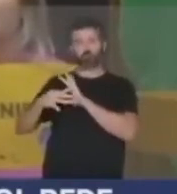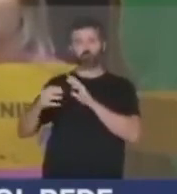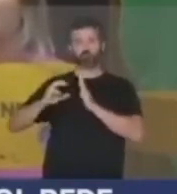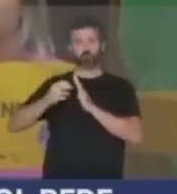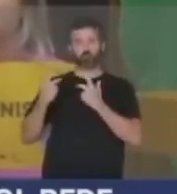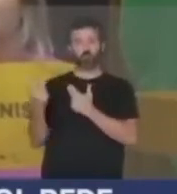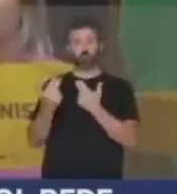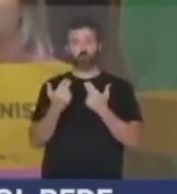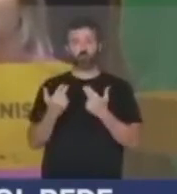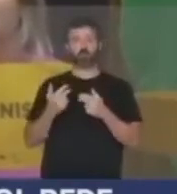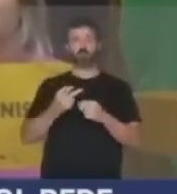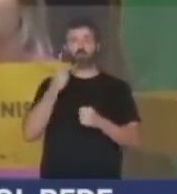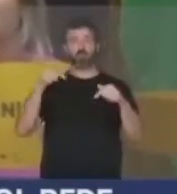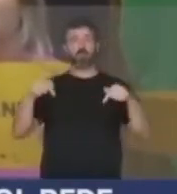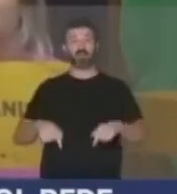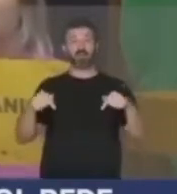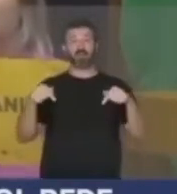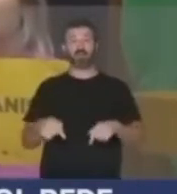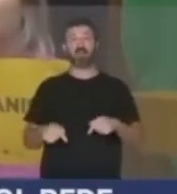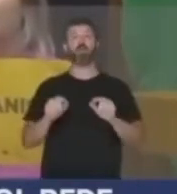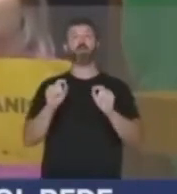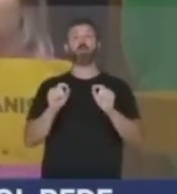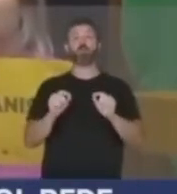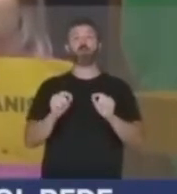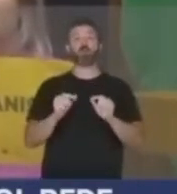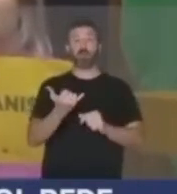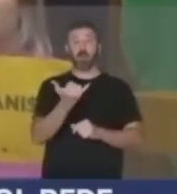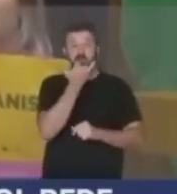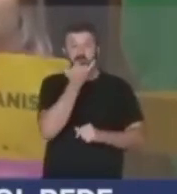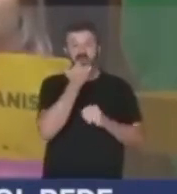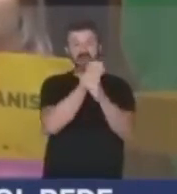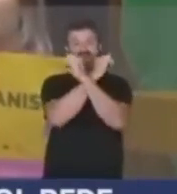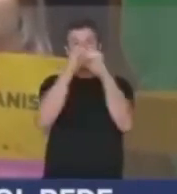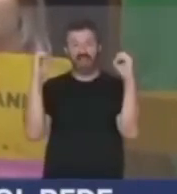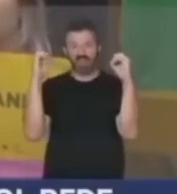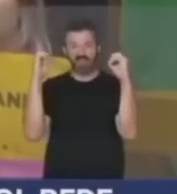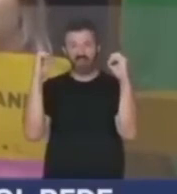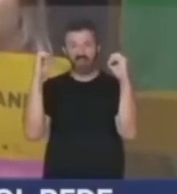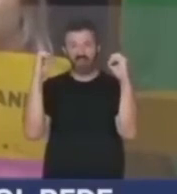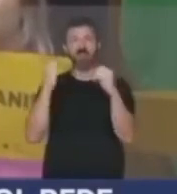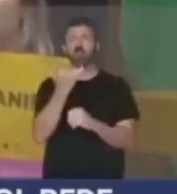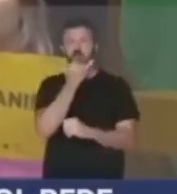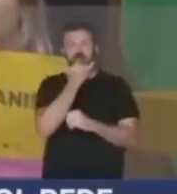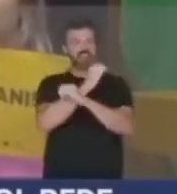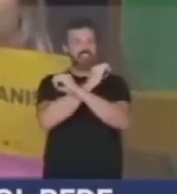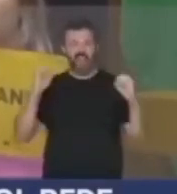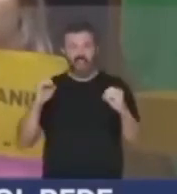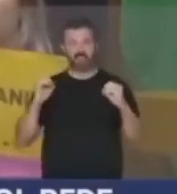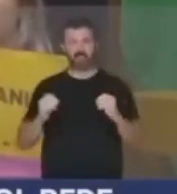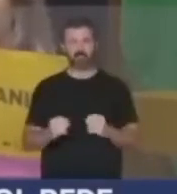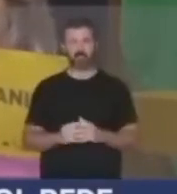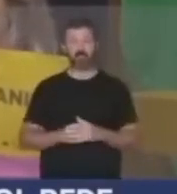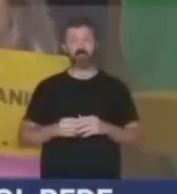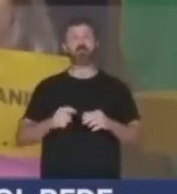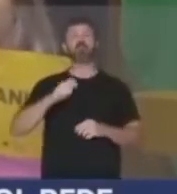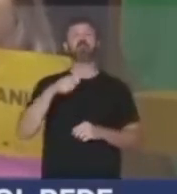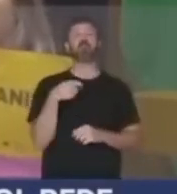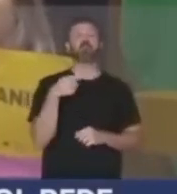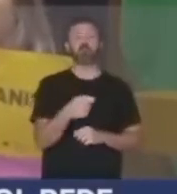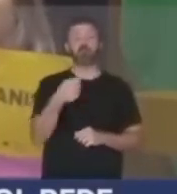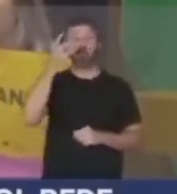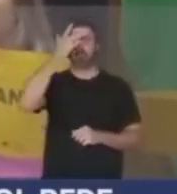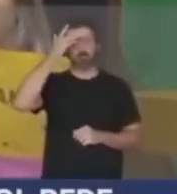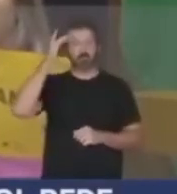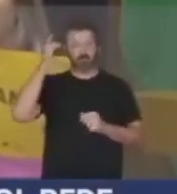e companheiras de bancada, estamos colocando para essa tribuna, que é sem anistia. Sem anistia